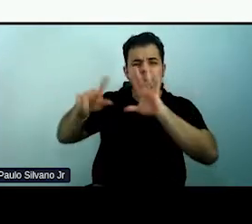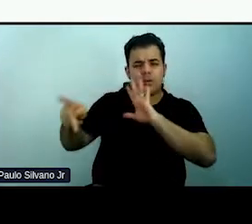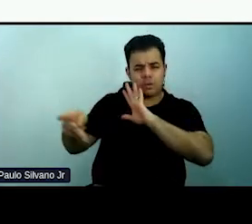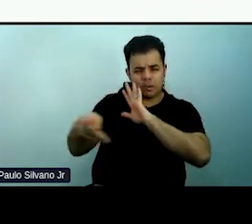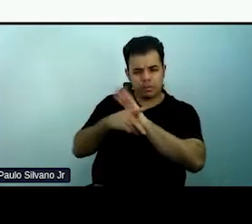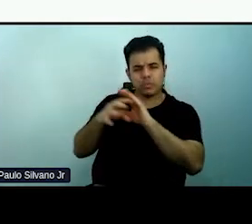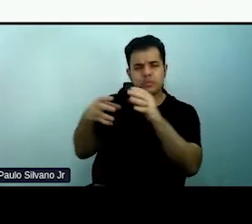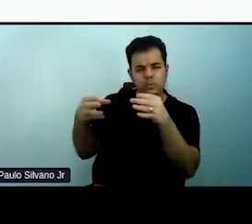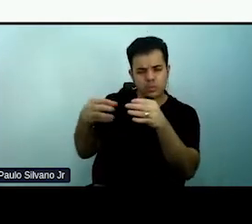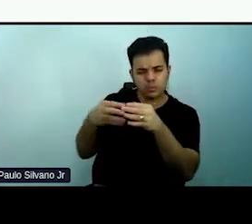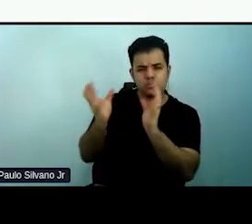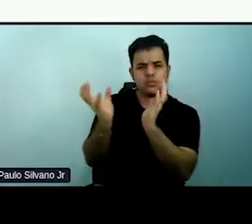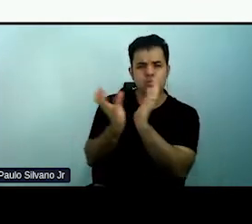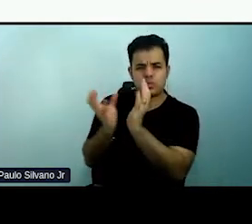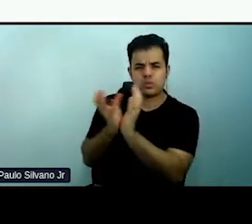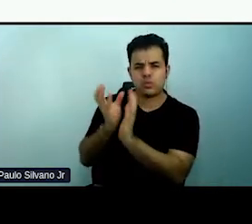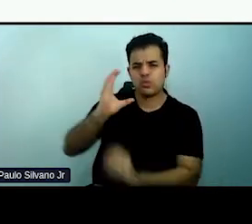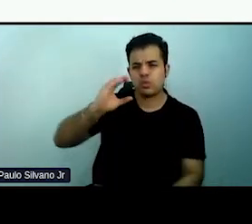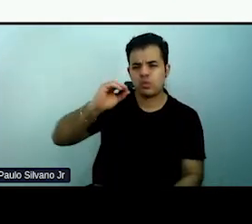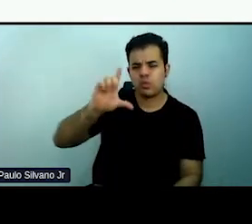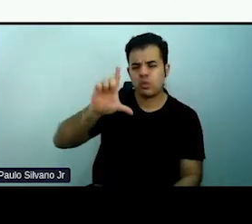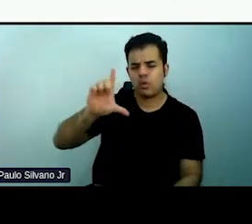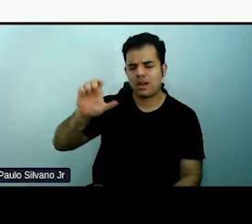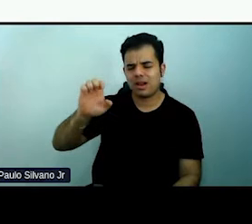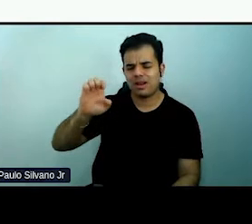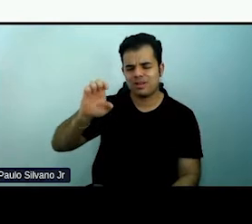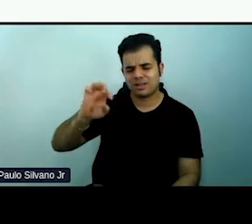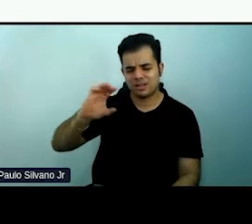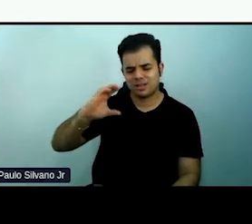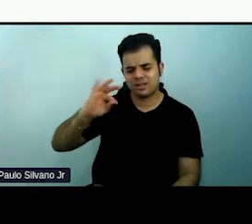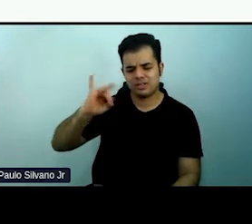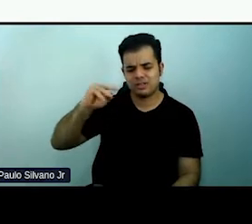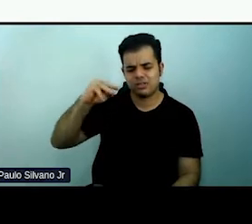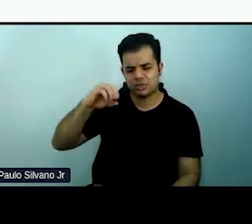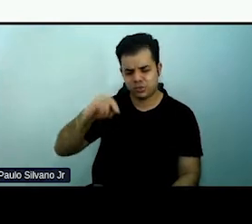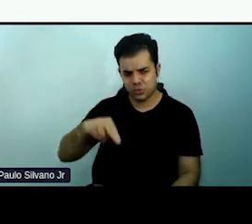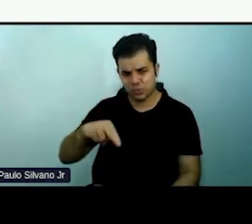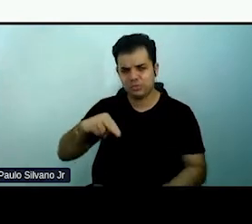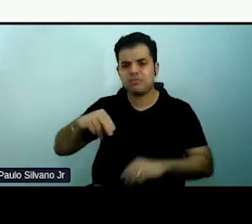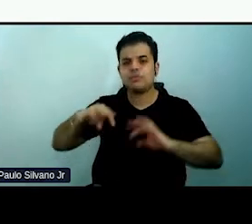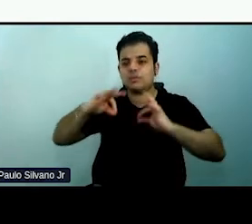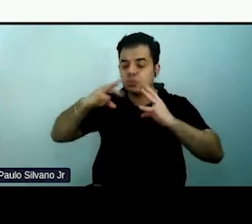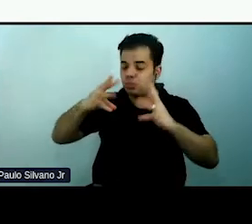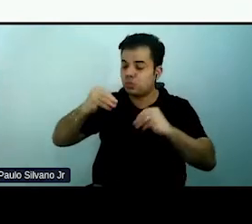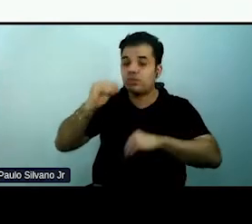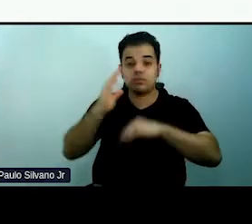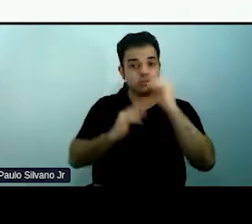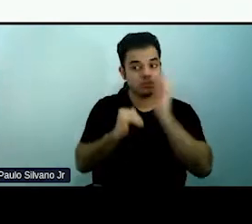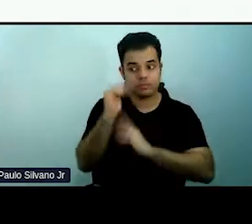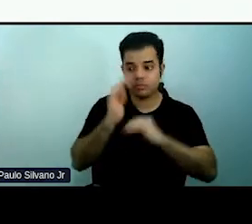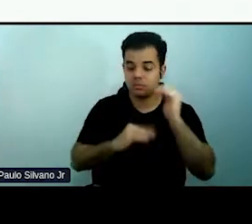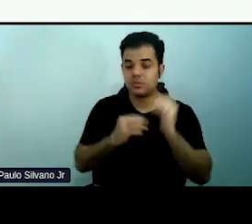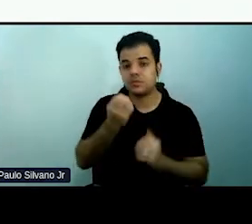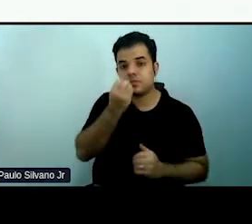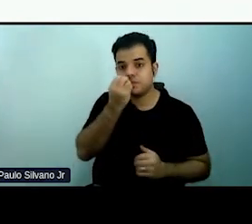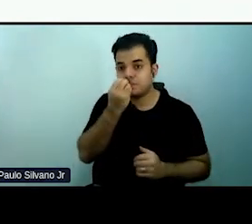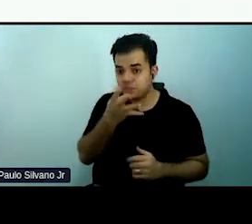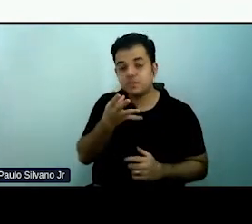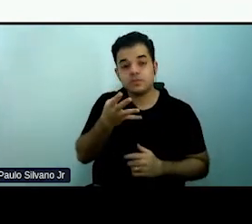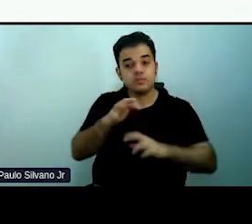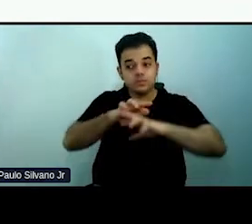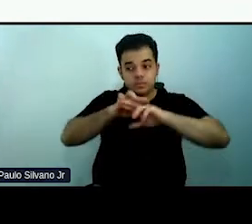tá? Então, tinham N pessoas nessa palestra, nesse treinamento de boas práticas, que